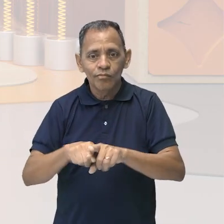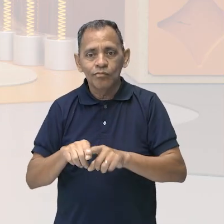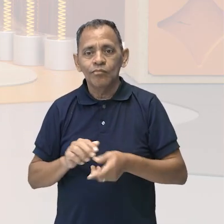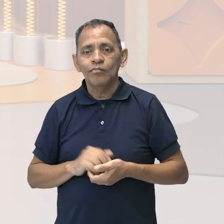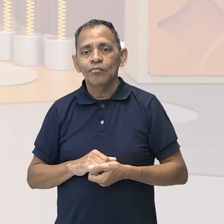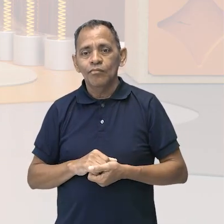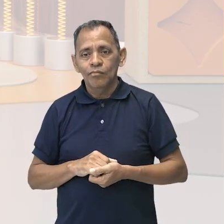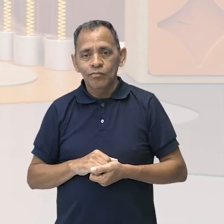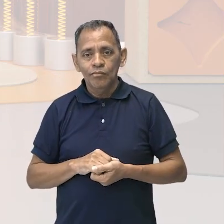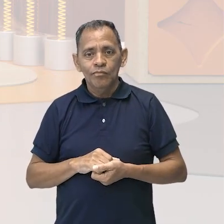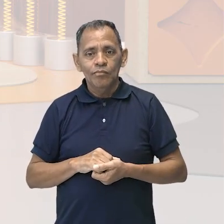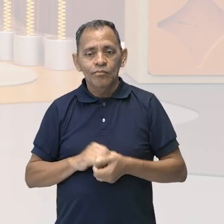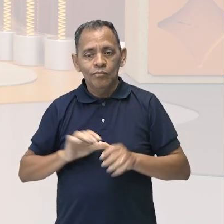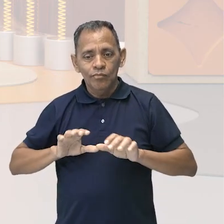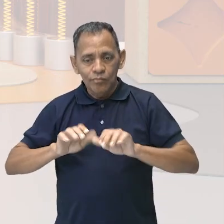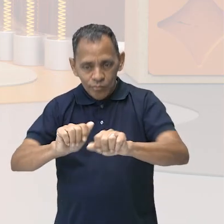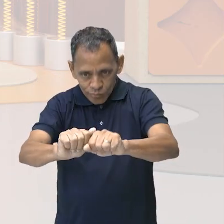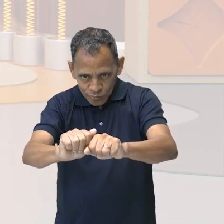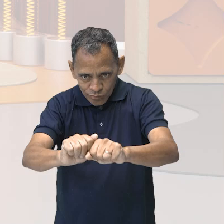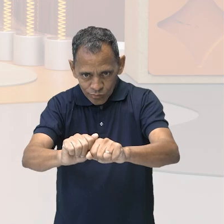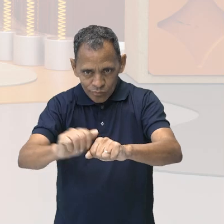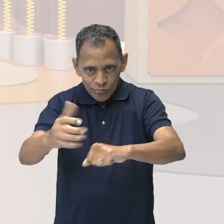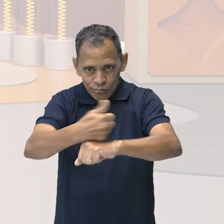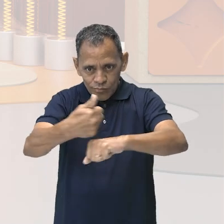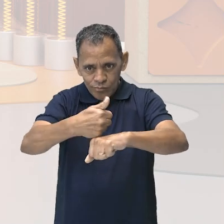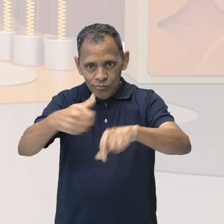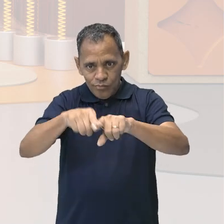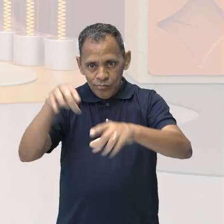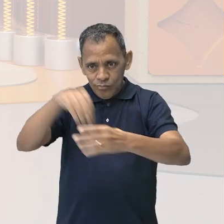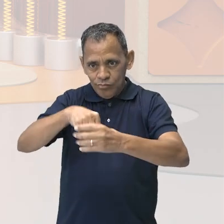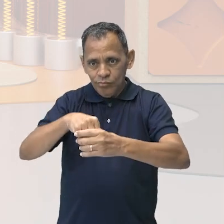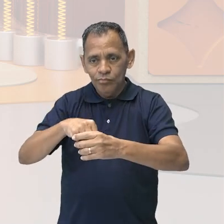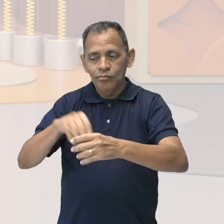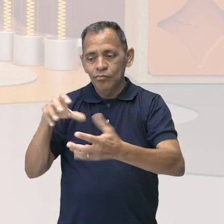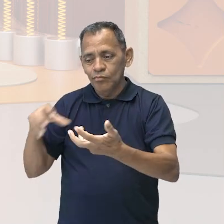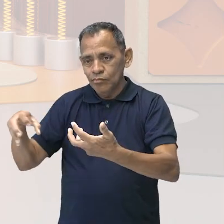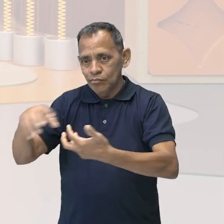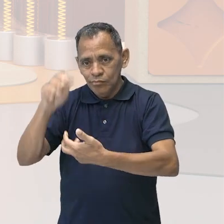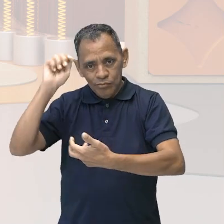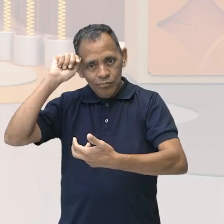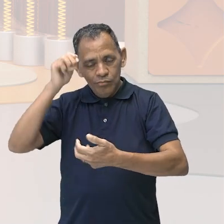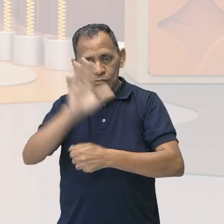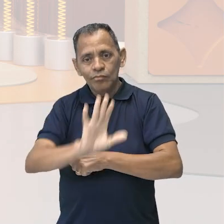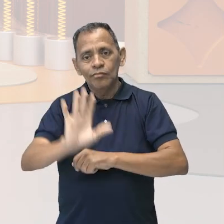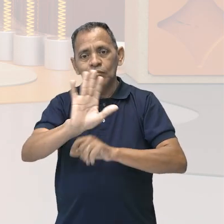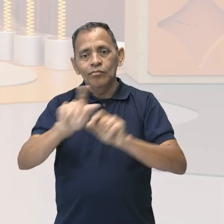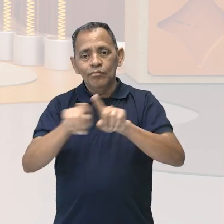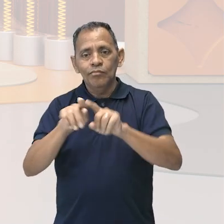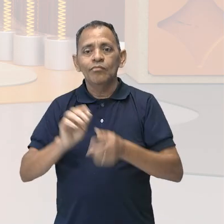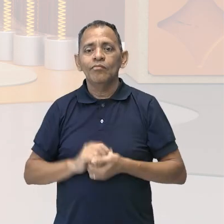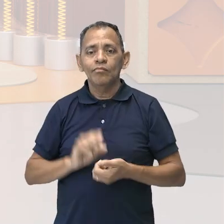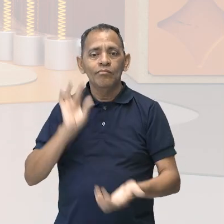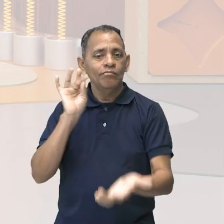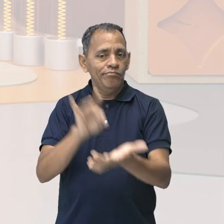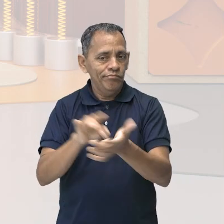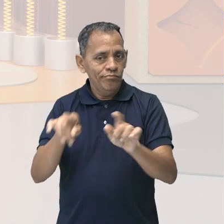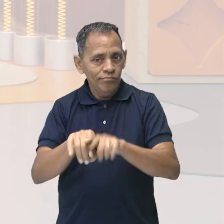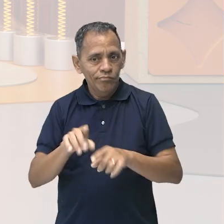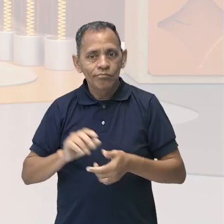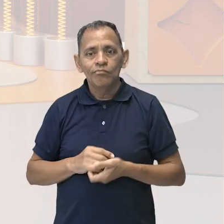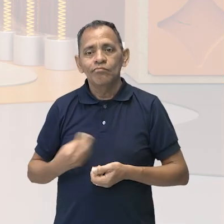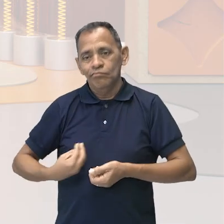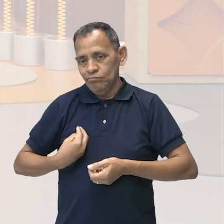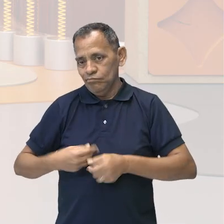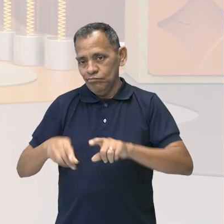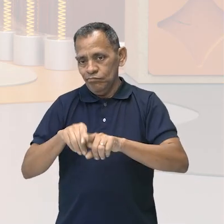neocolonialismo, né, do colonialismo dentro do continente africano de uma forma geral, certo? Então, essa realidade vivenciada